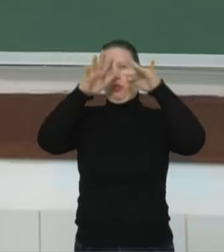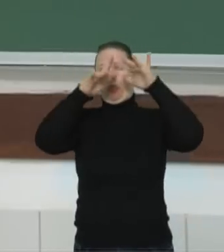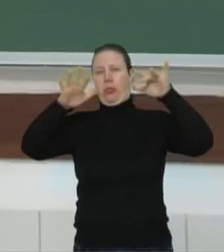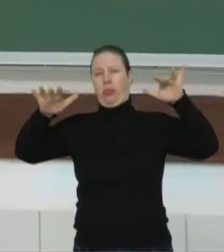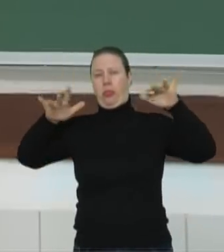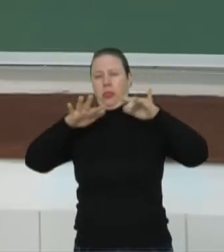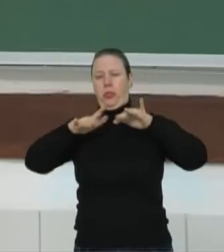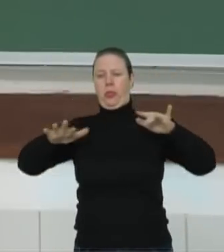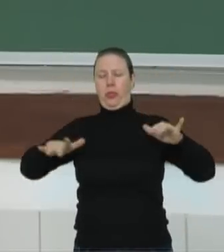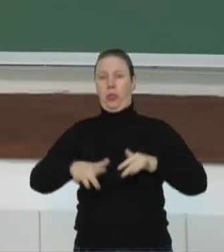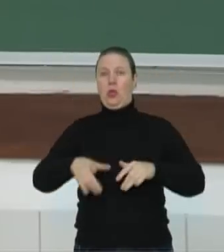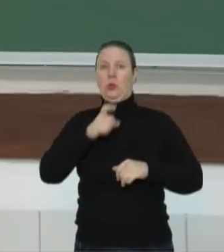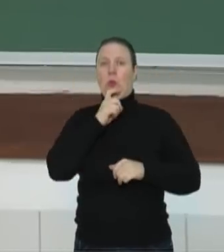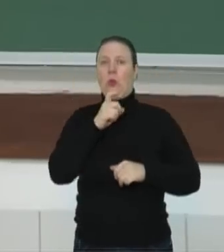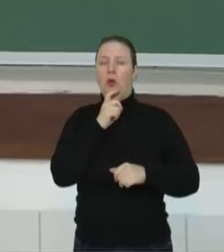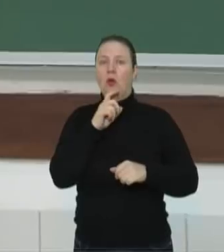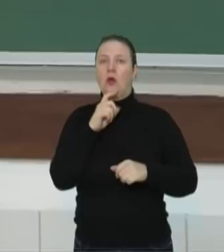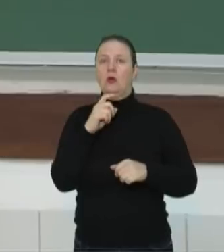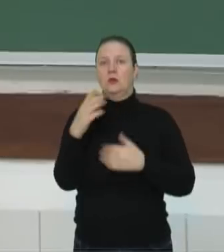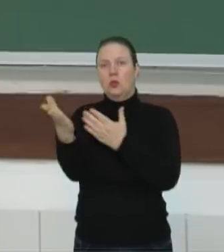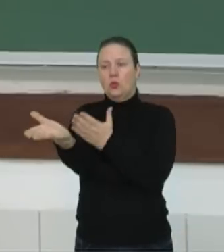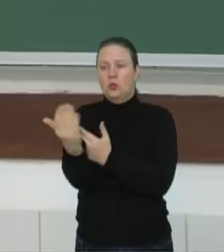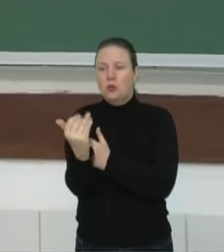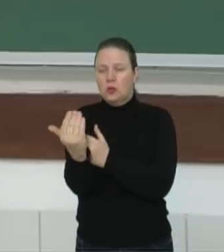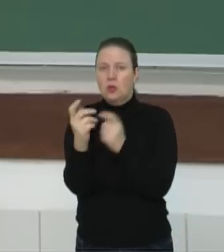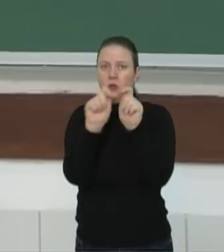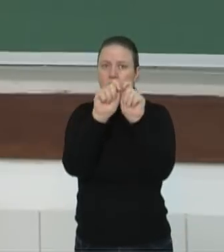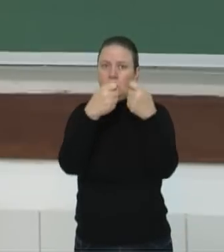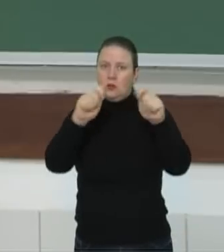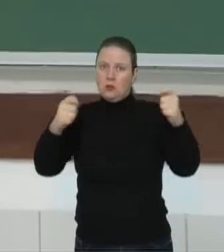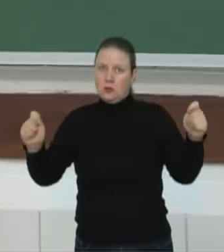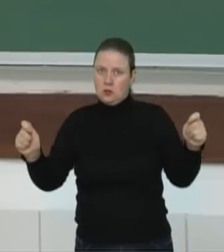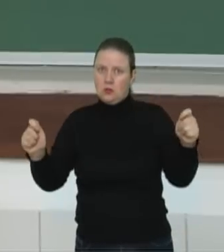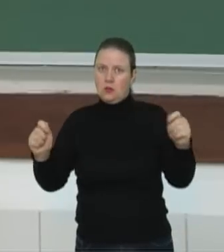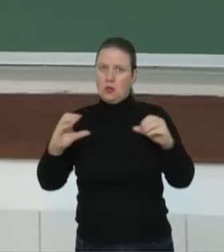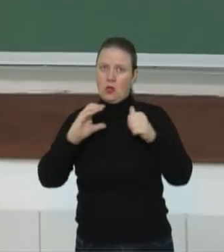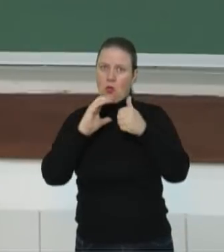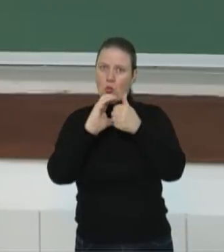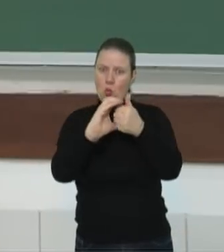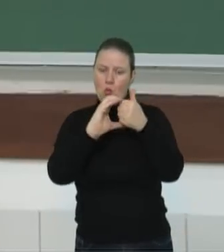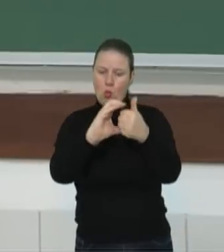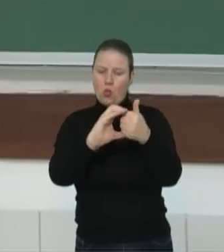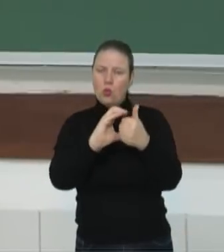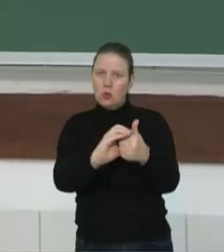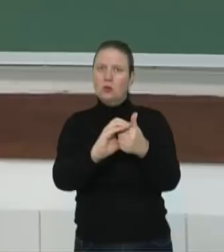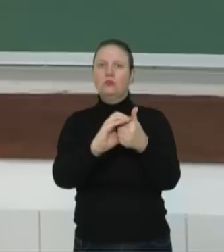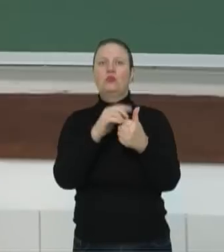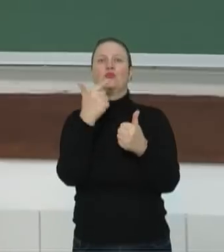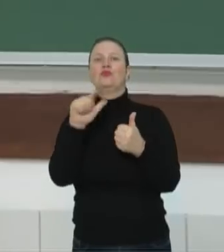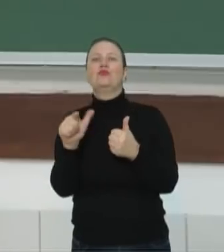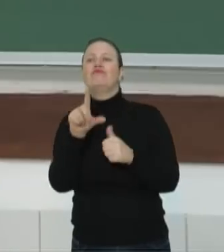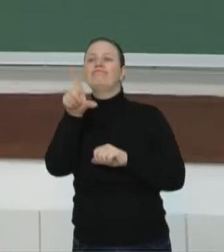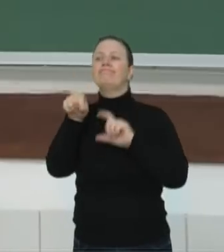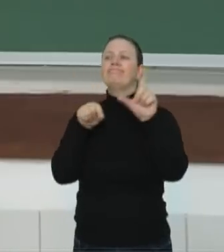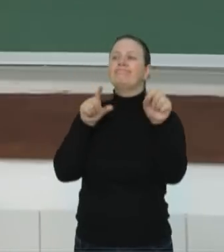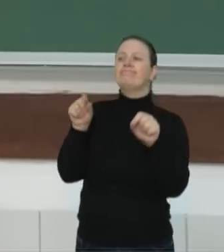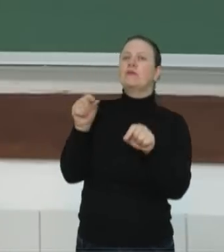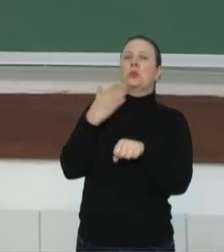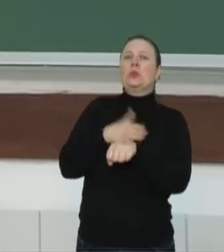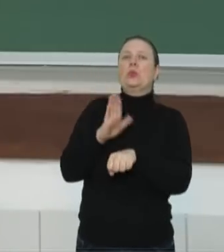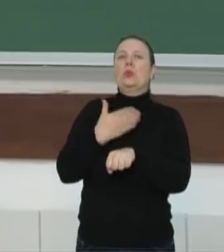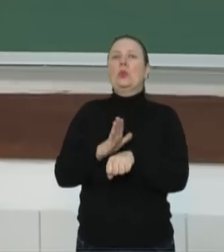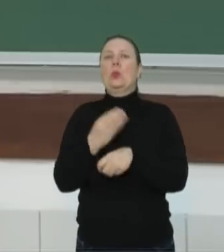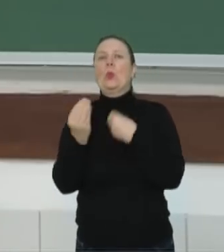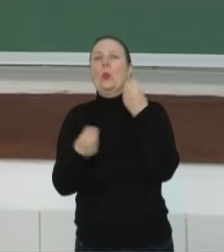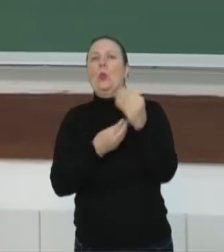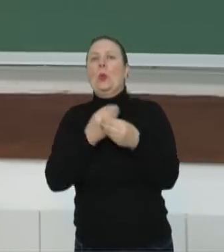os jovens da Associação Cristã de Moços não tinham muitas opções de atividade, de